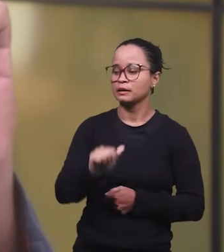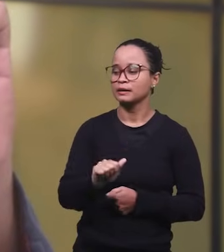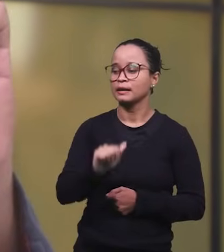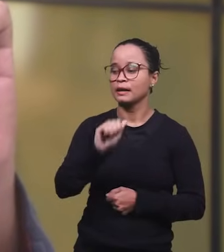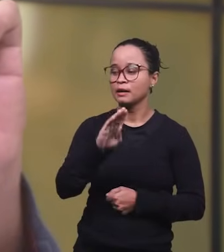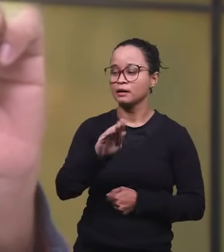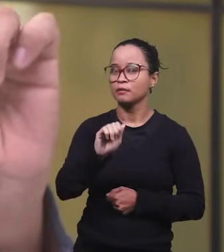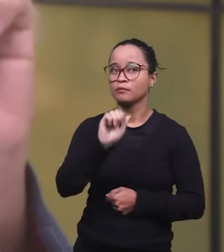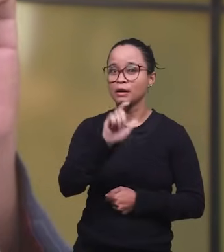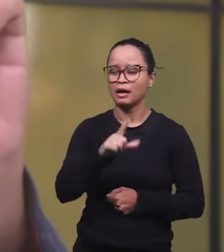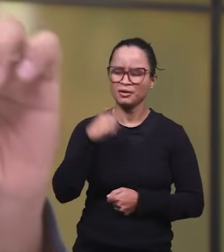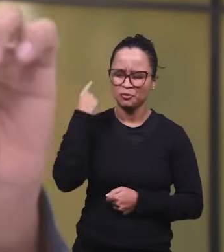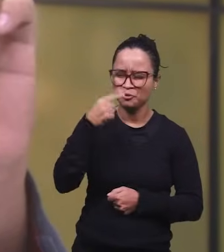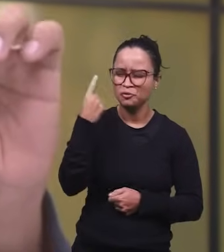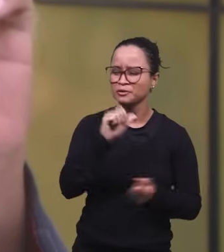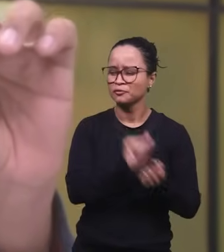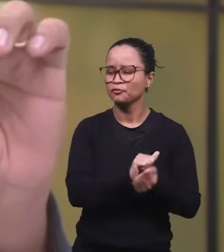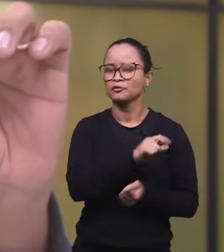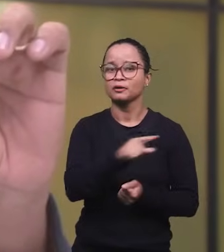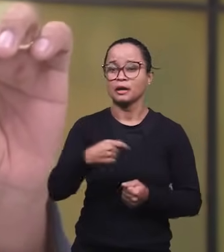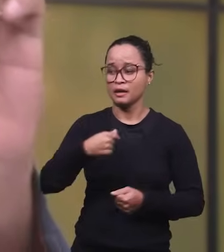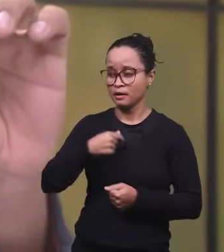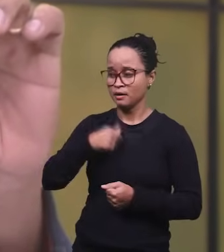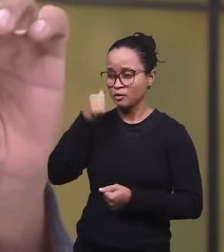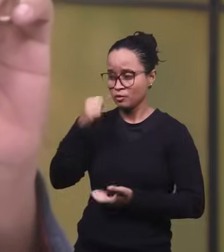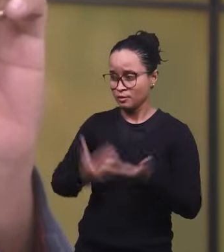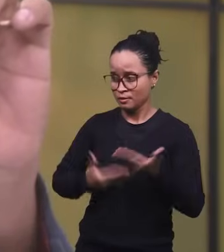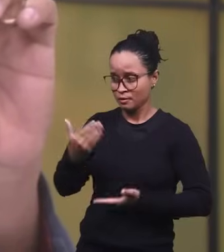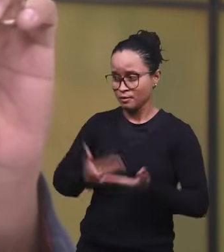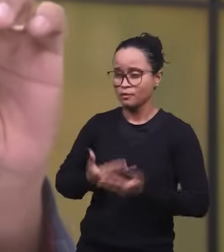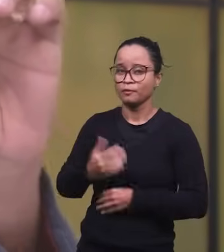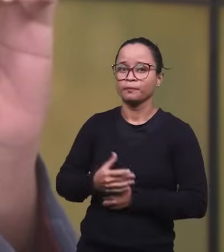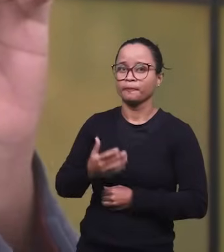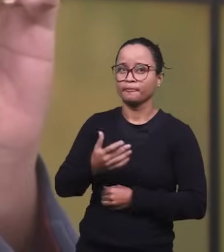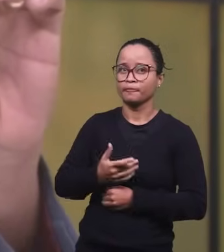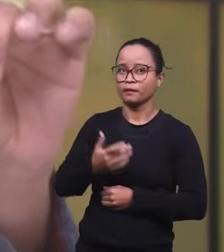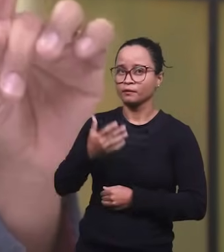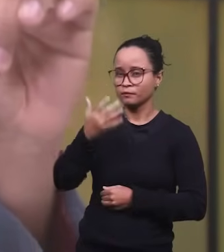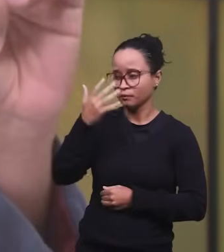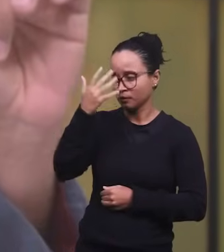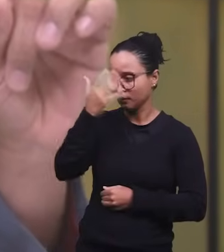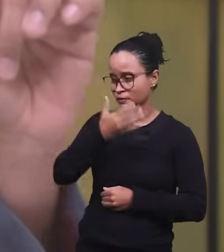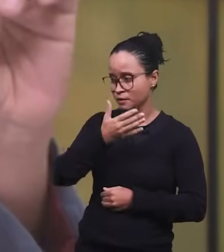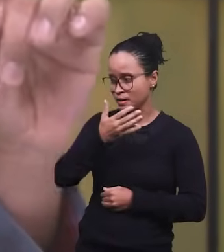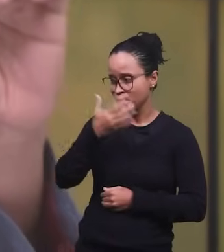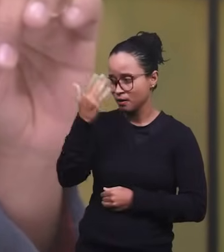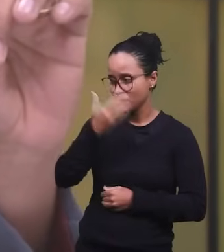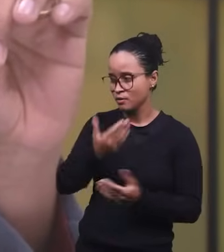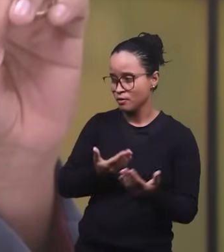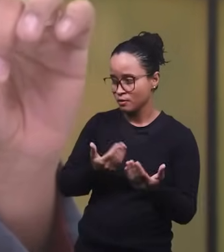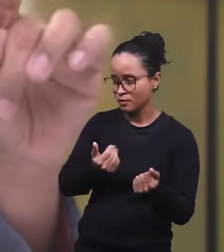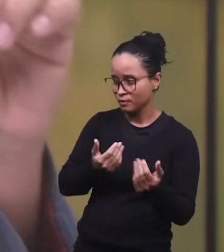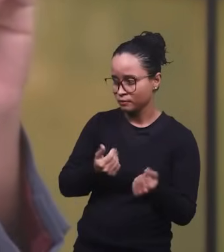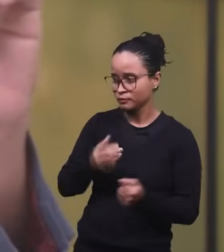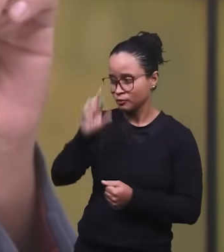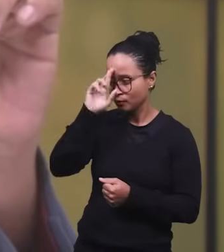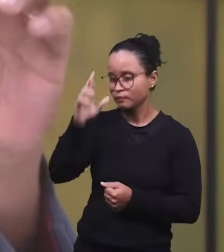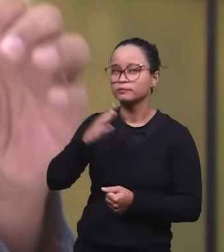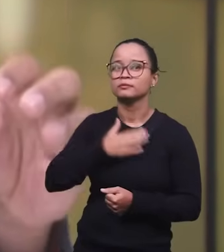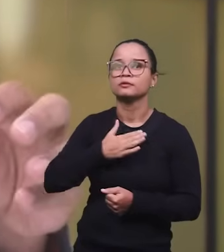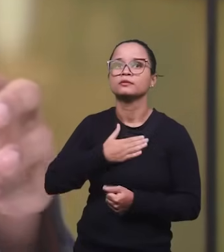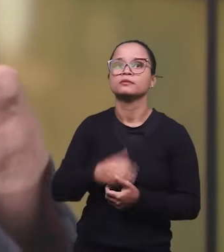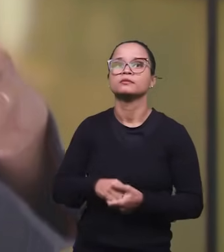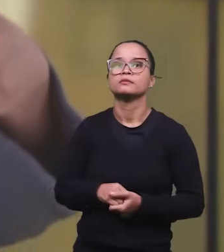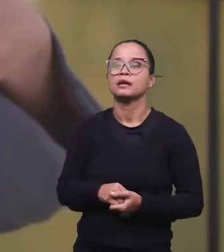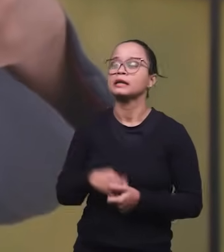o seu nome, e a loucura está com ele. E eu, tua serva, não vi os mancebos de meu senhor que enviaste.